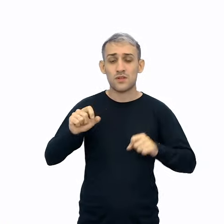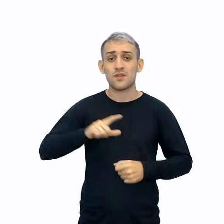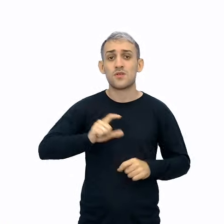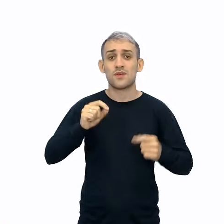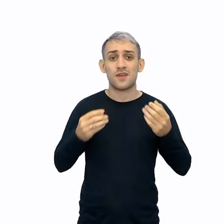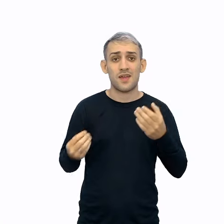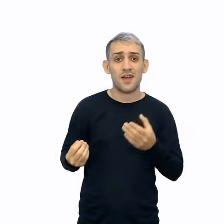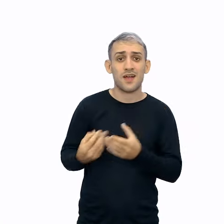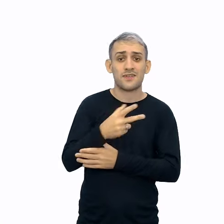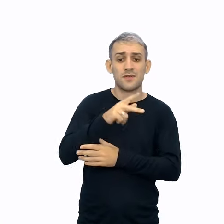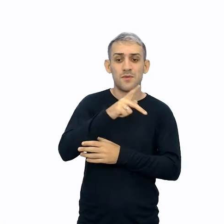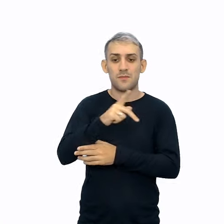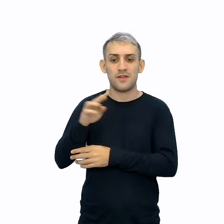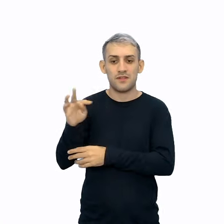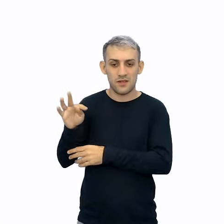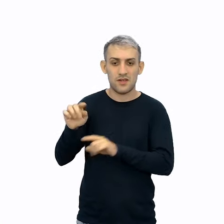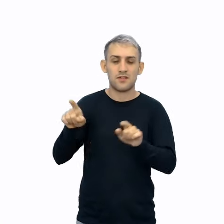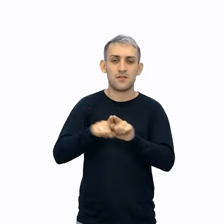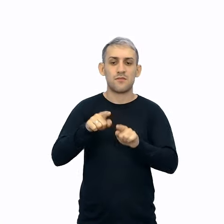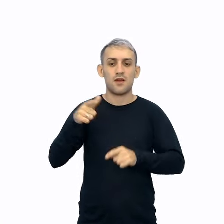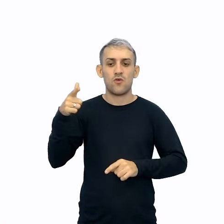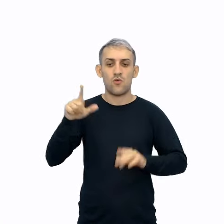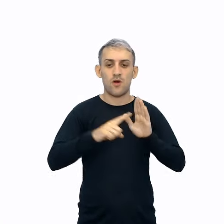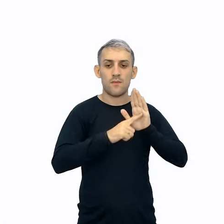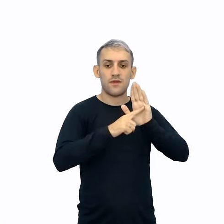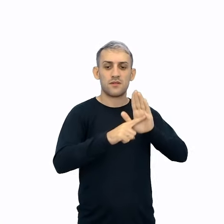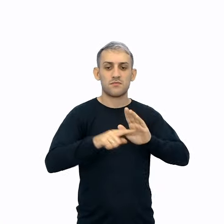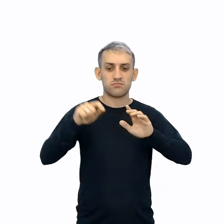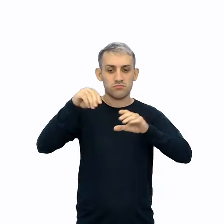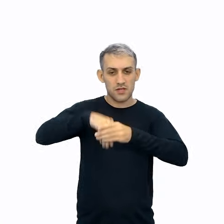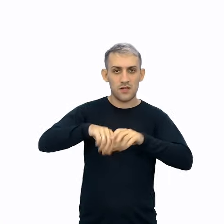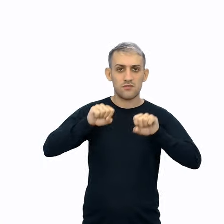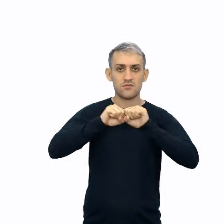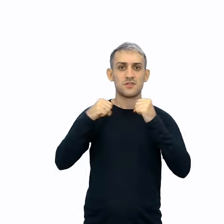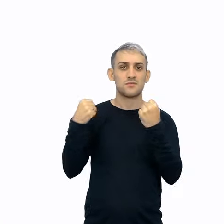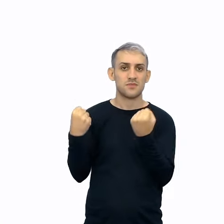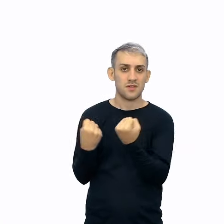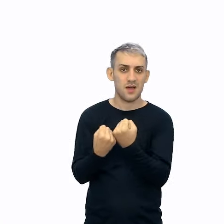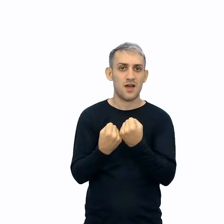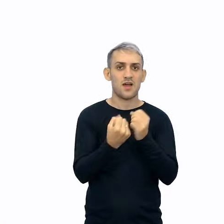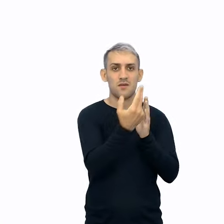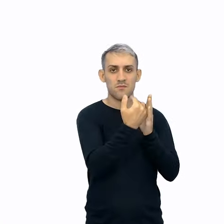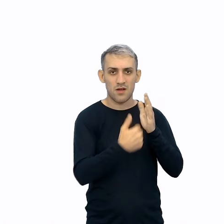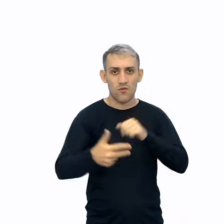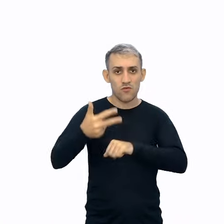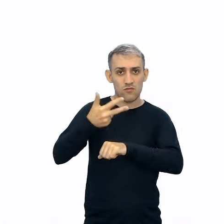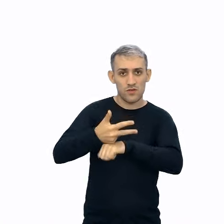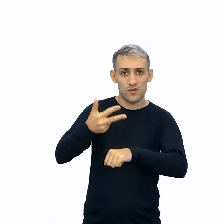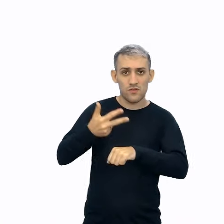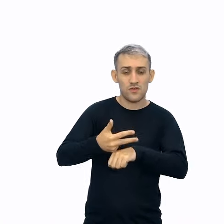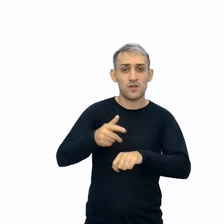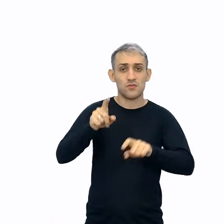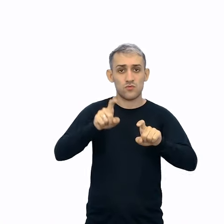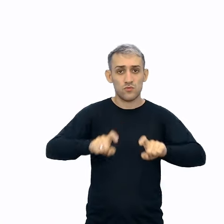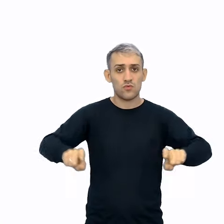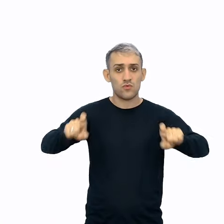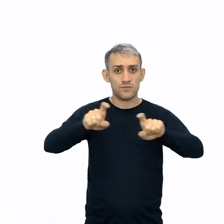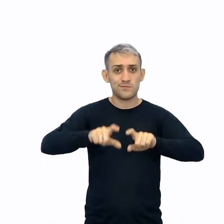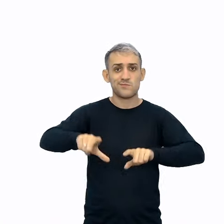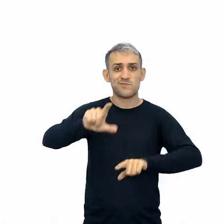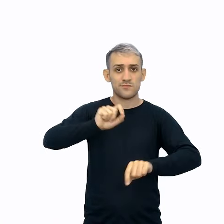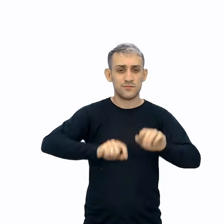criação dos PPTs para ser apresentados no seminário, as imagens, os vídeos escolhidos pelos contadores, pelos